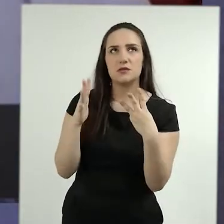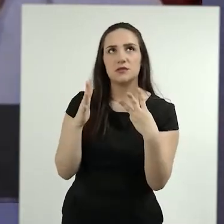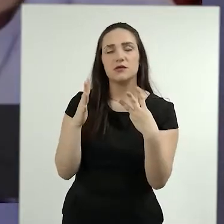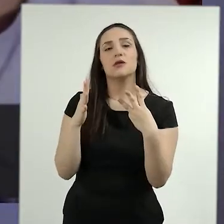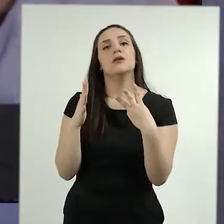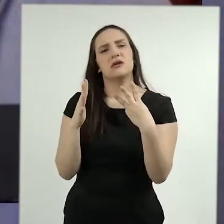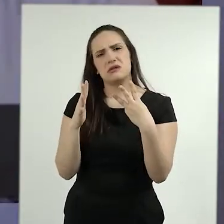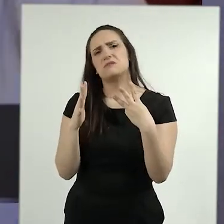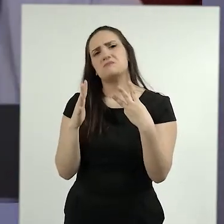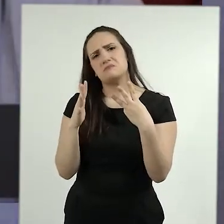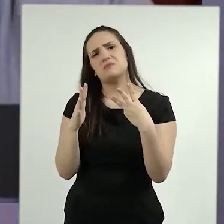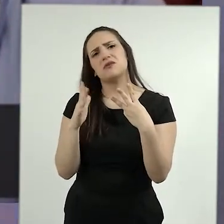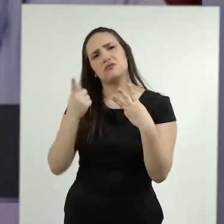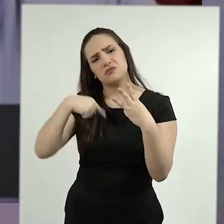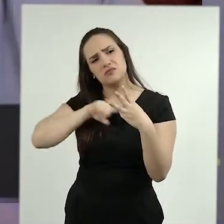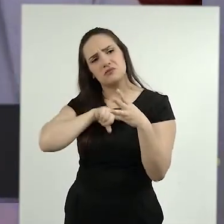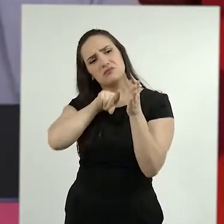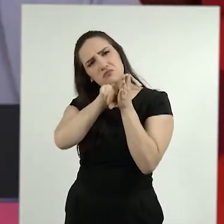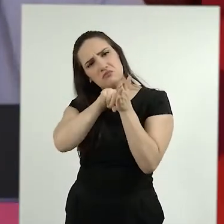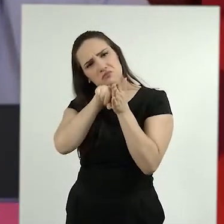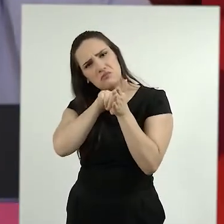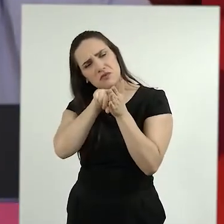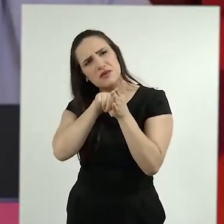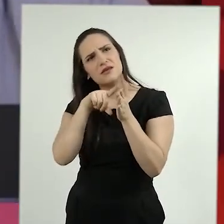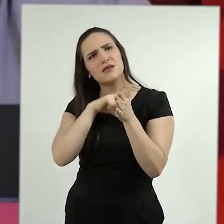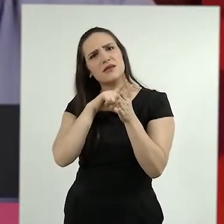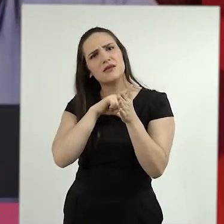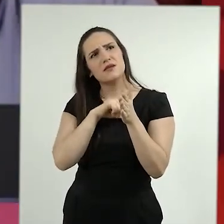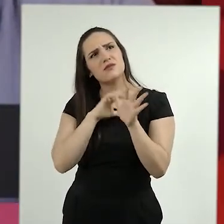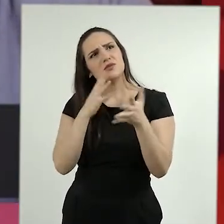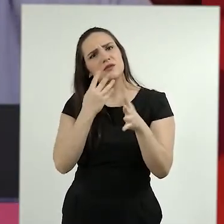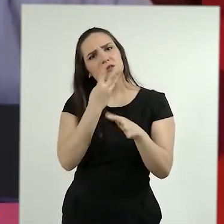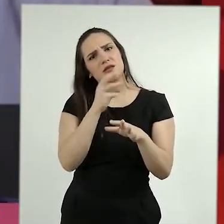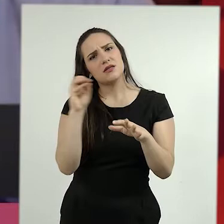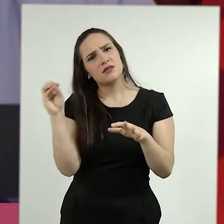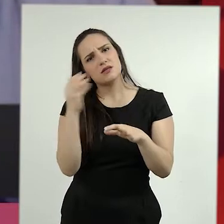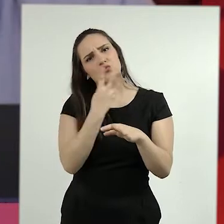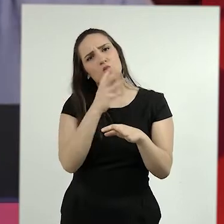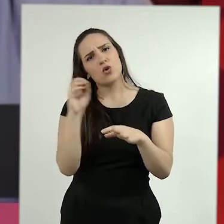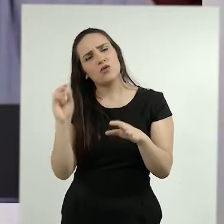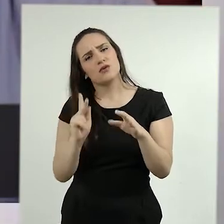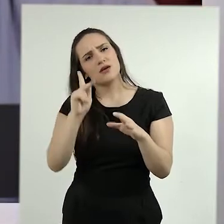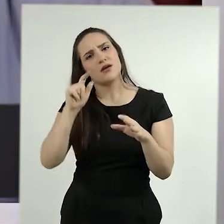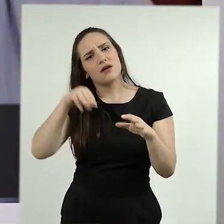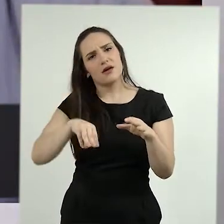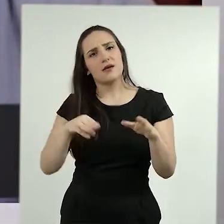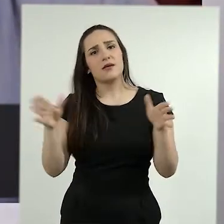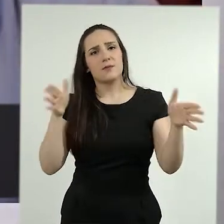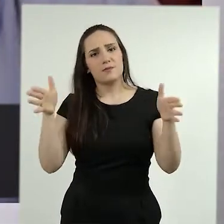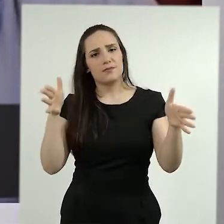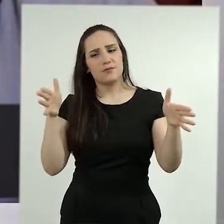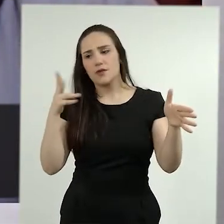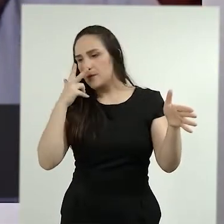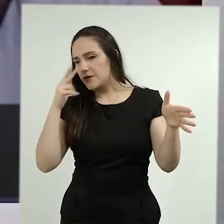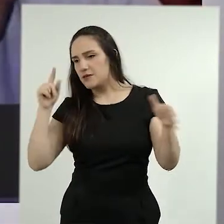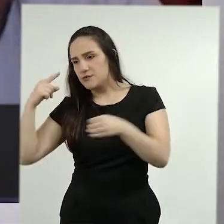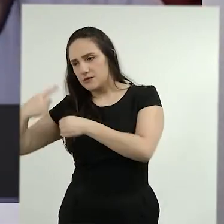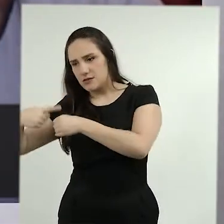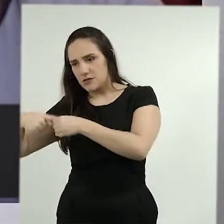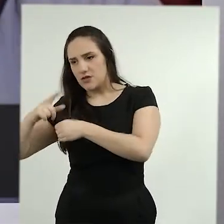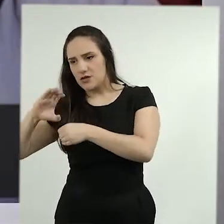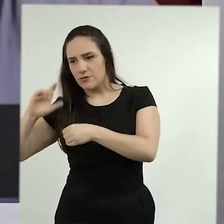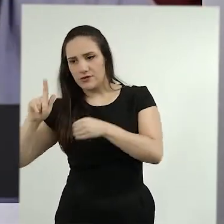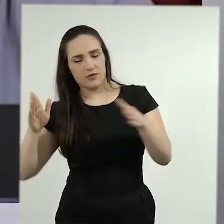que tem mais ou menos aí, nosso monitoramento varia aí de até 300, 400 quilômetros de Campo Grande, então a gente monitora isso